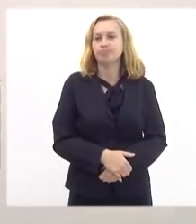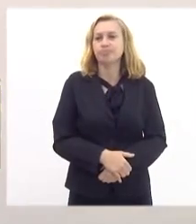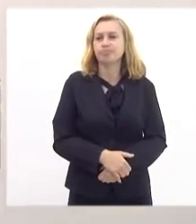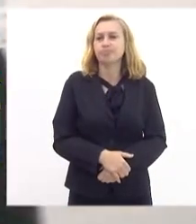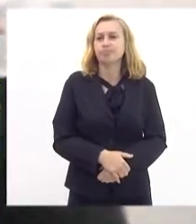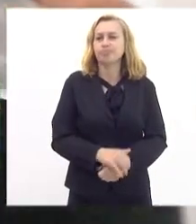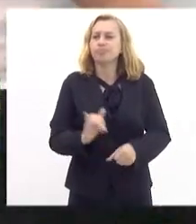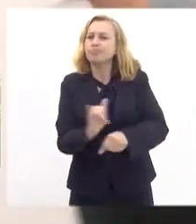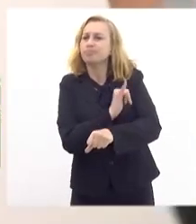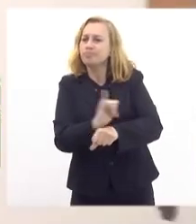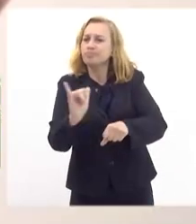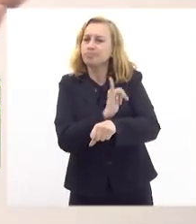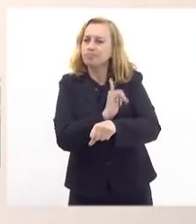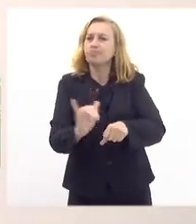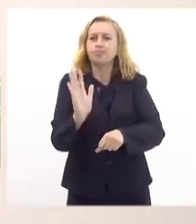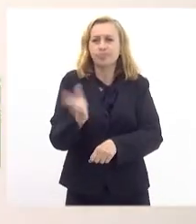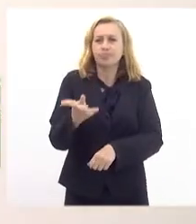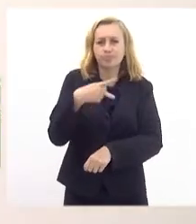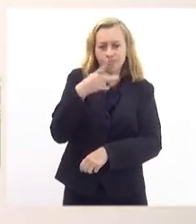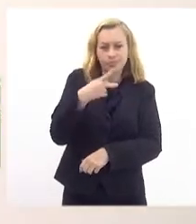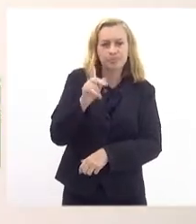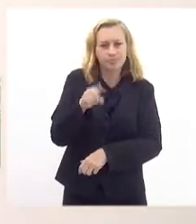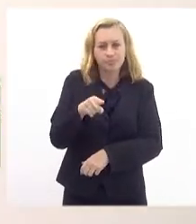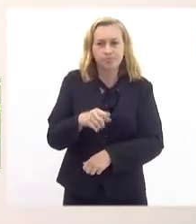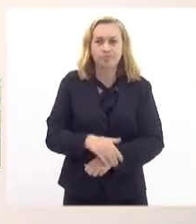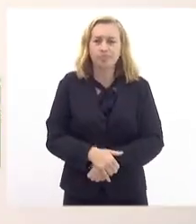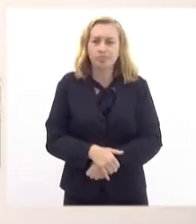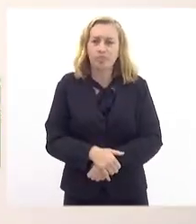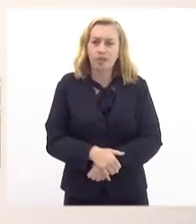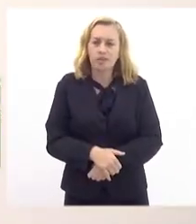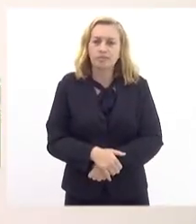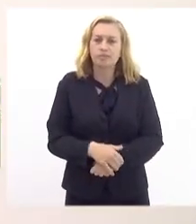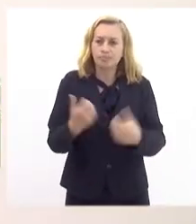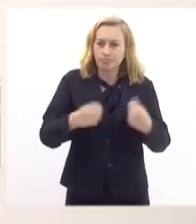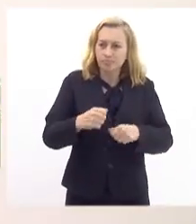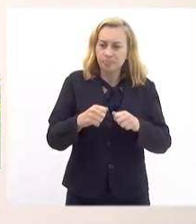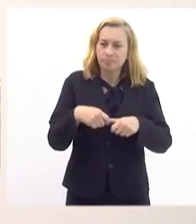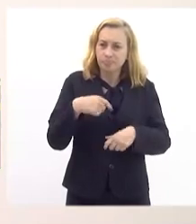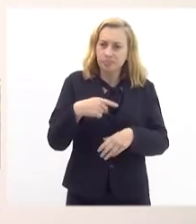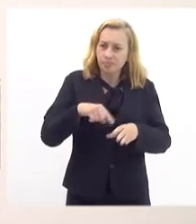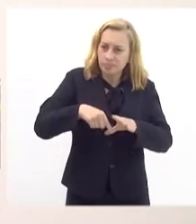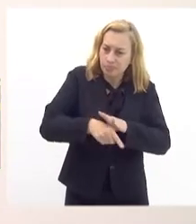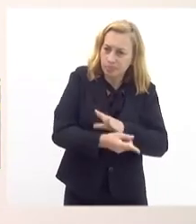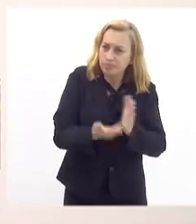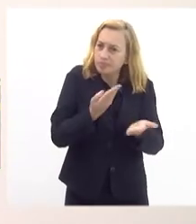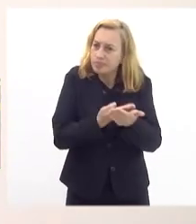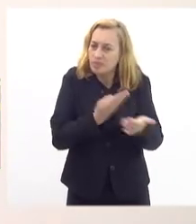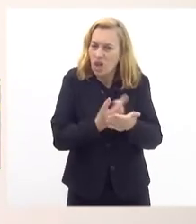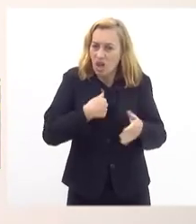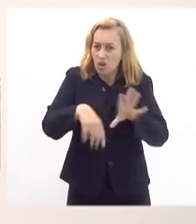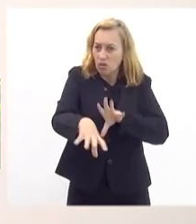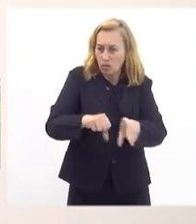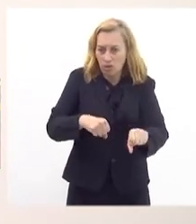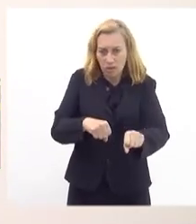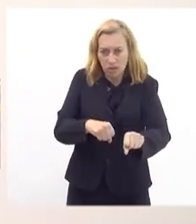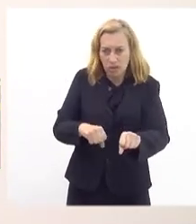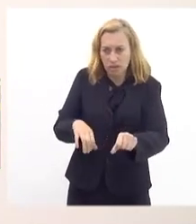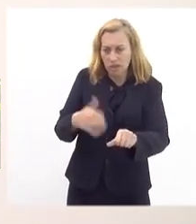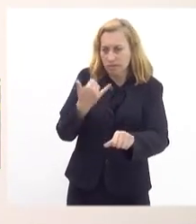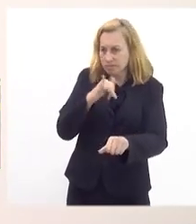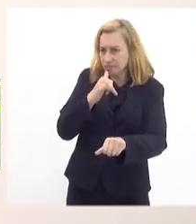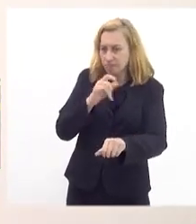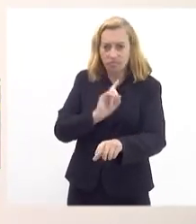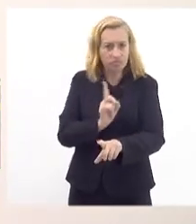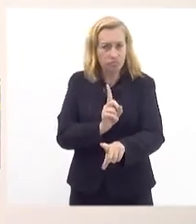questão estratégica também já foi dito né Sim foi precisava ser explorado eu não sou da formação de energia